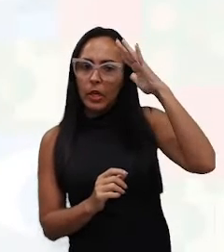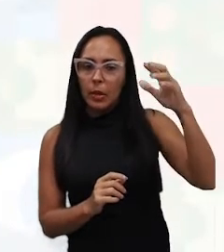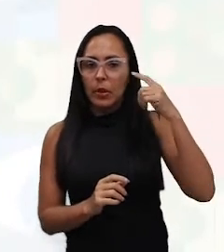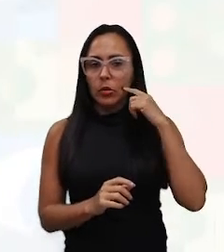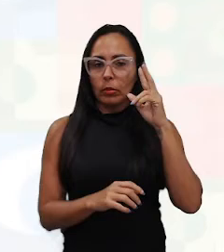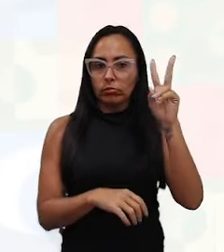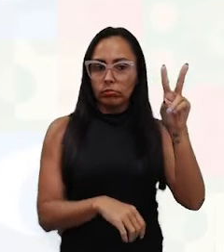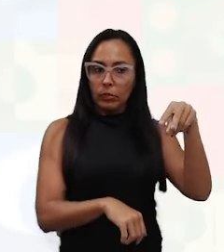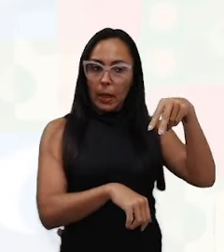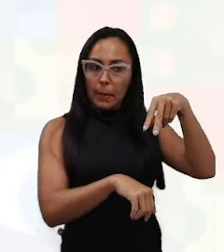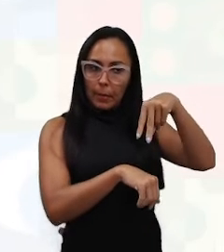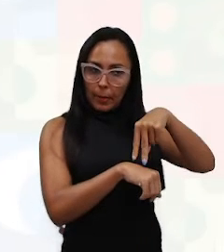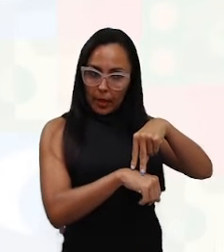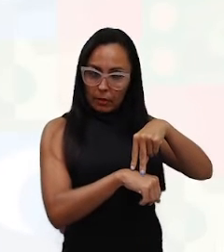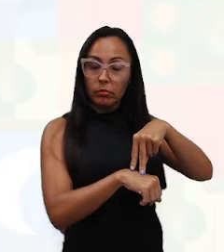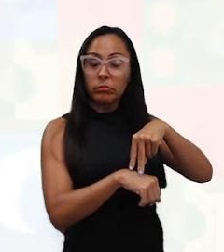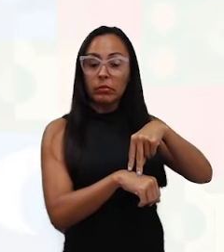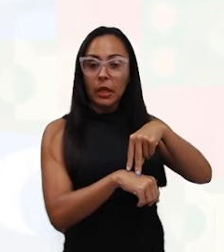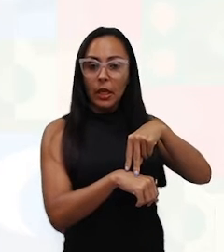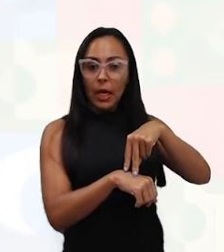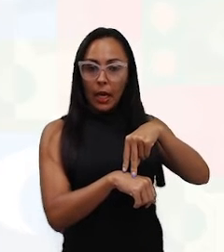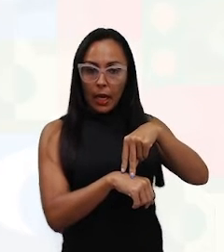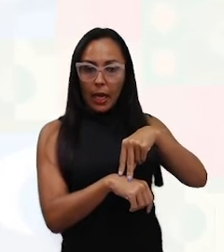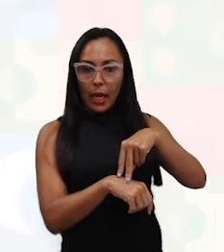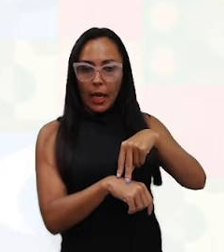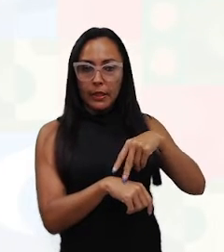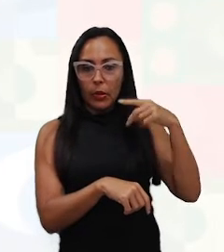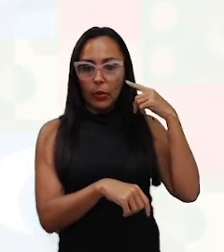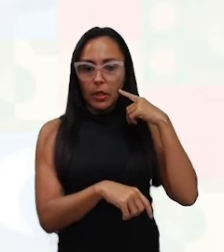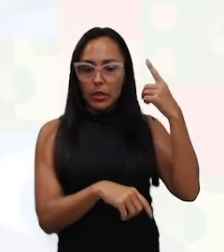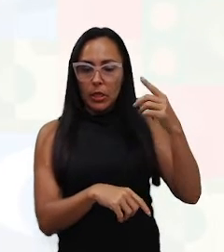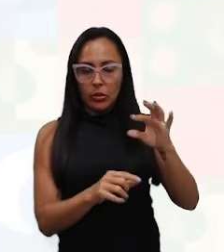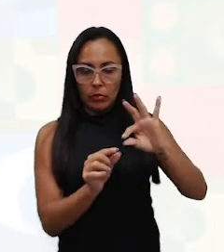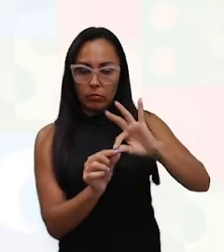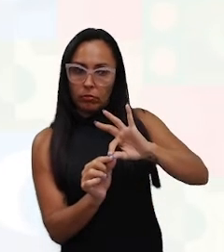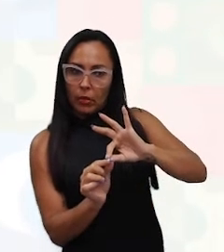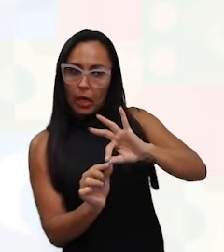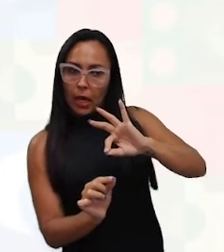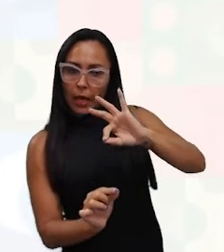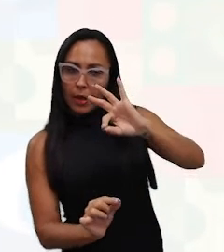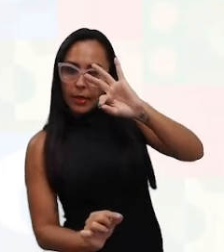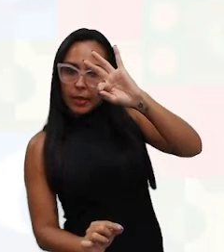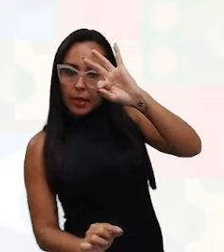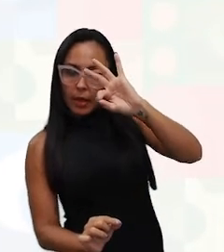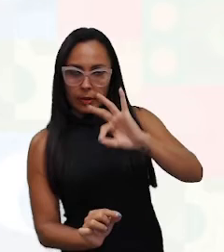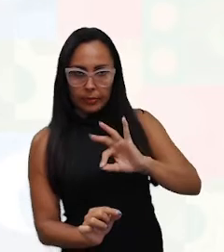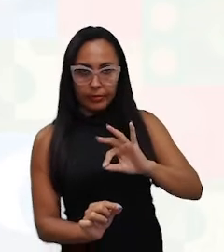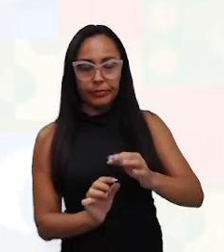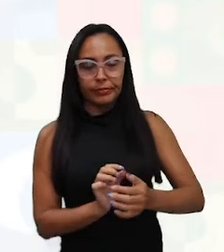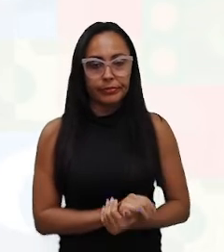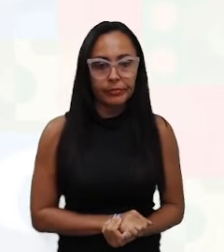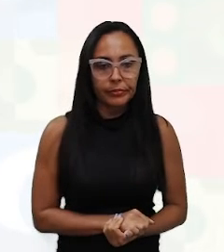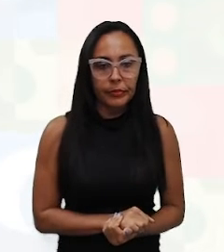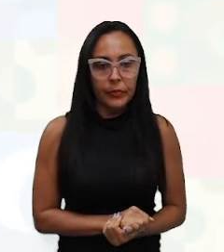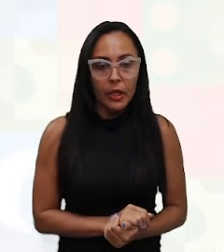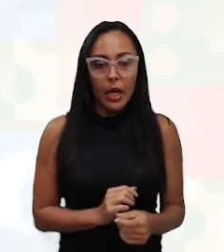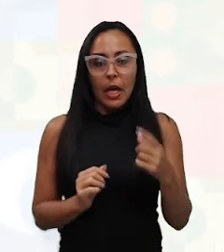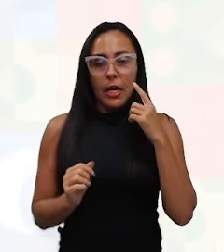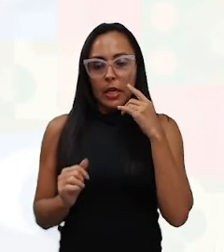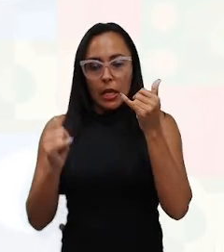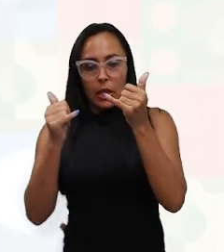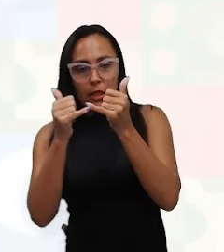pé, né, no chão, existe a linha que seria da terra, né, ela fixa em um ponto, e a linha do horizonte